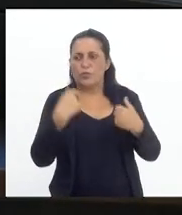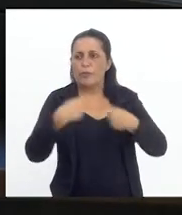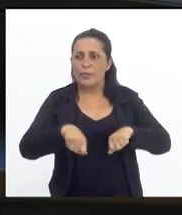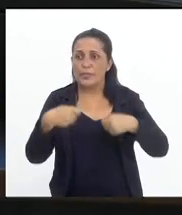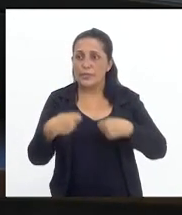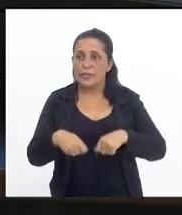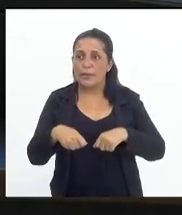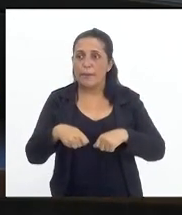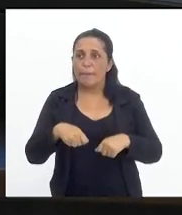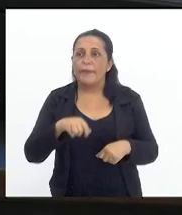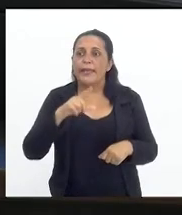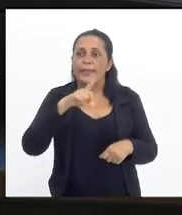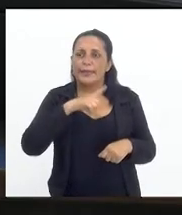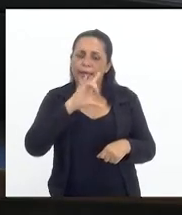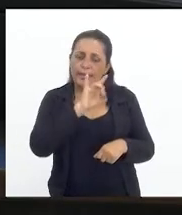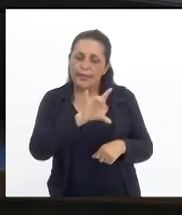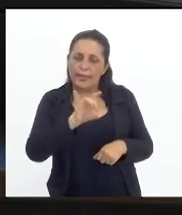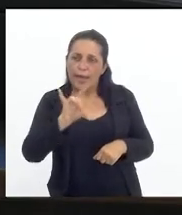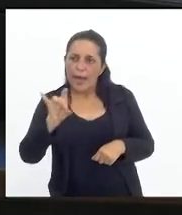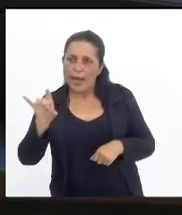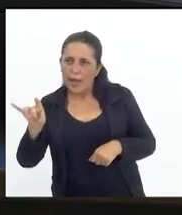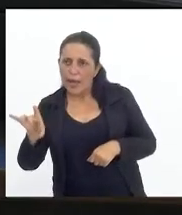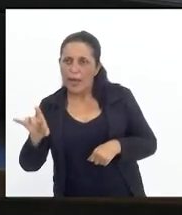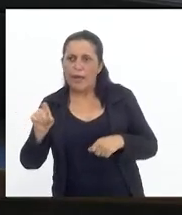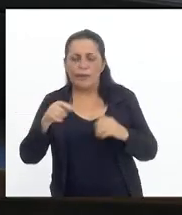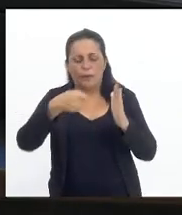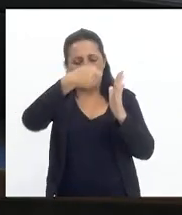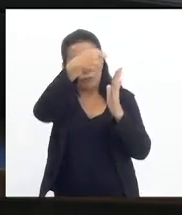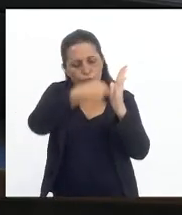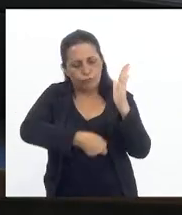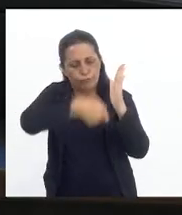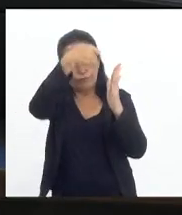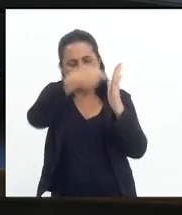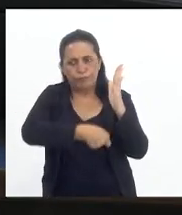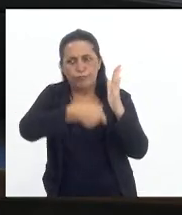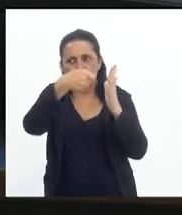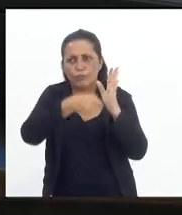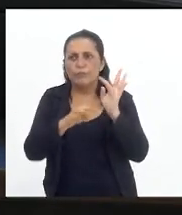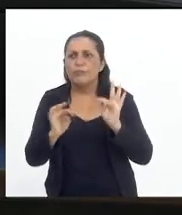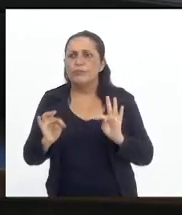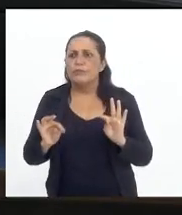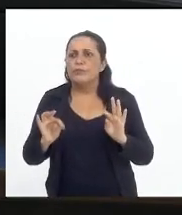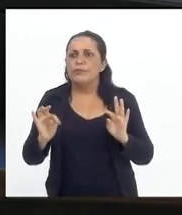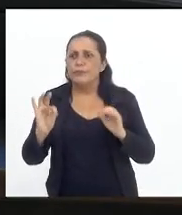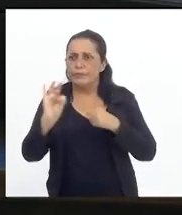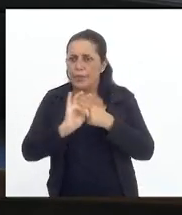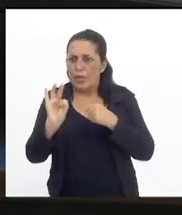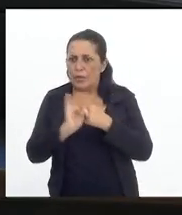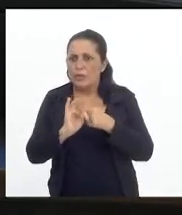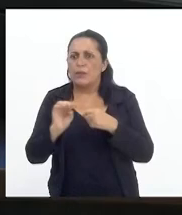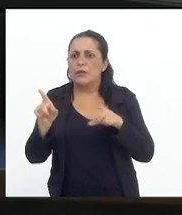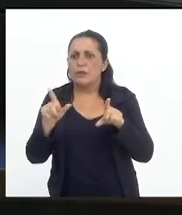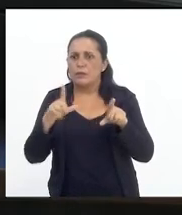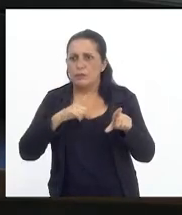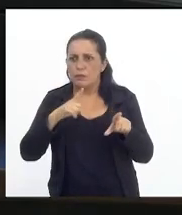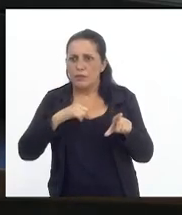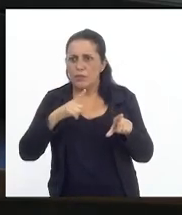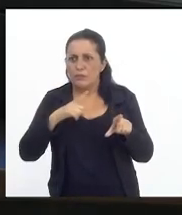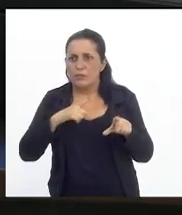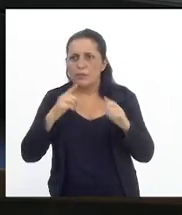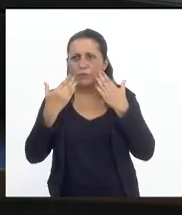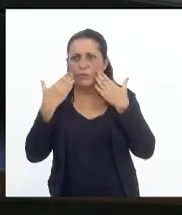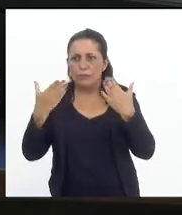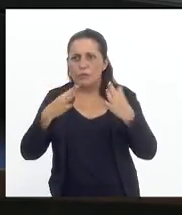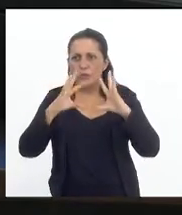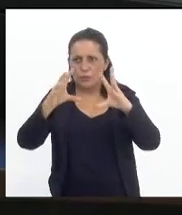tem cada nota técnica nós vamos deixar disponível depois a apresentação para todos vocês pode